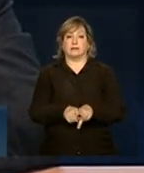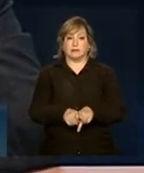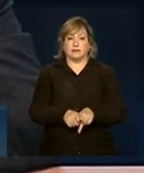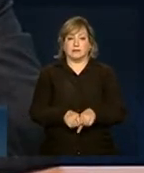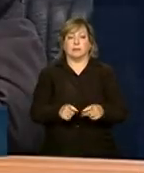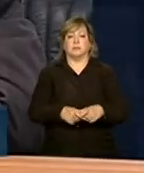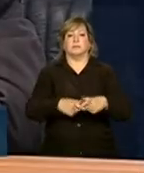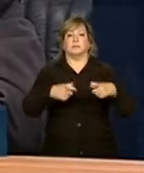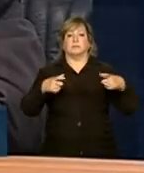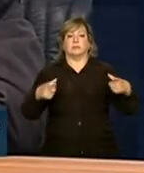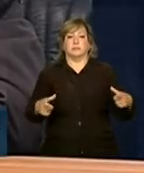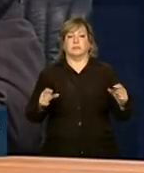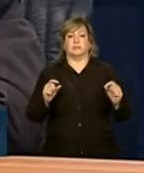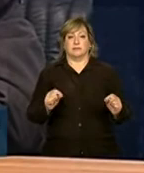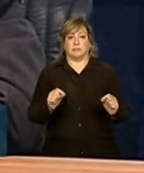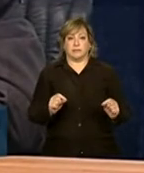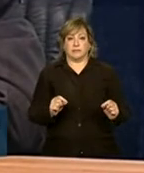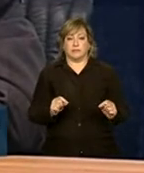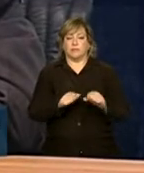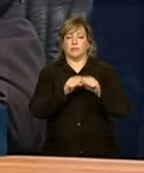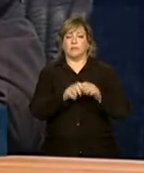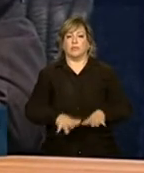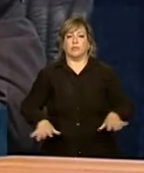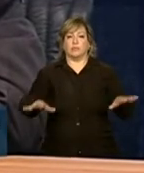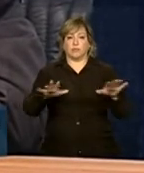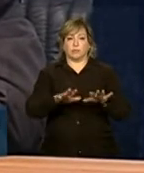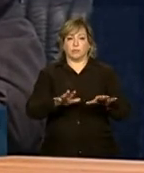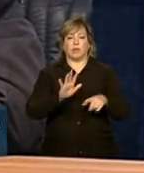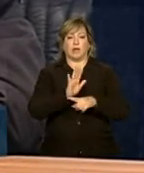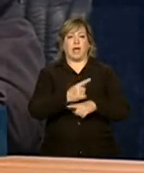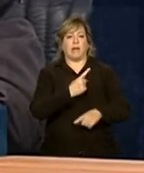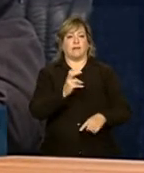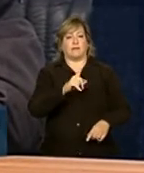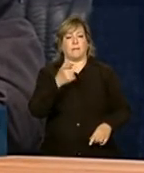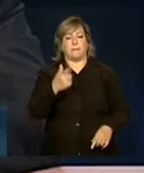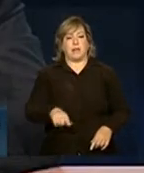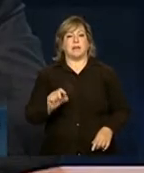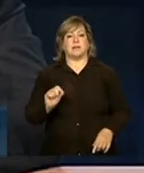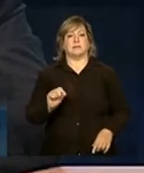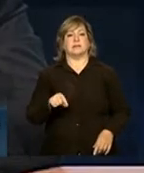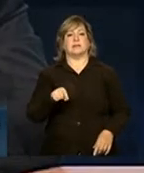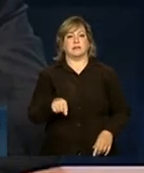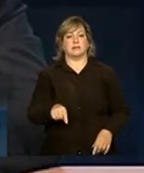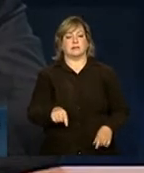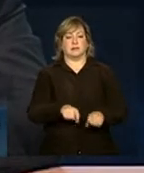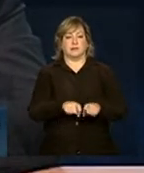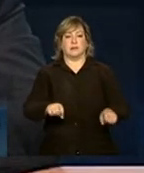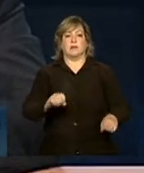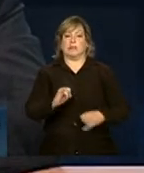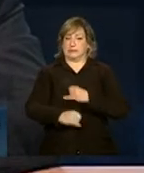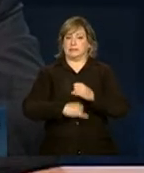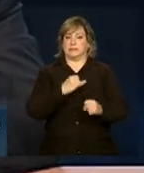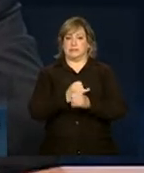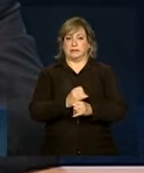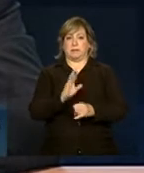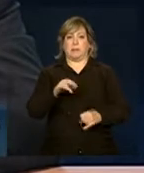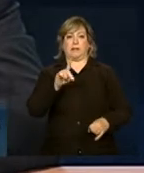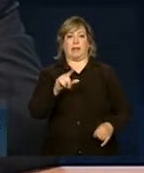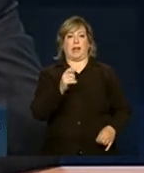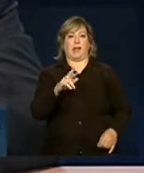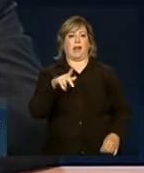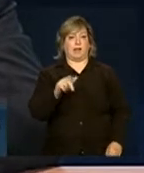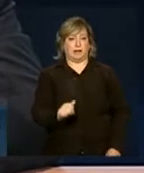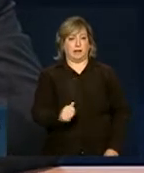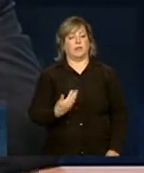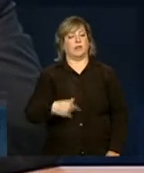ampliar e disseminar popularizar cada vez mais à banda larga no país aí nós